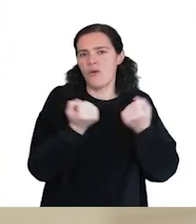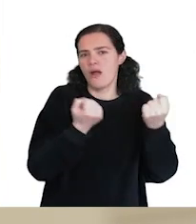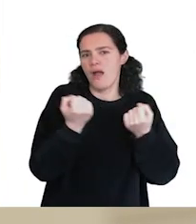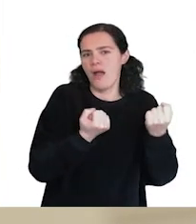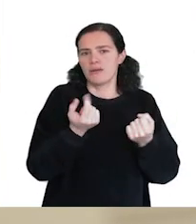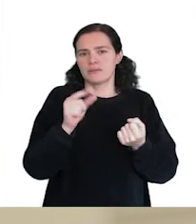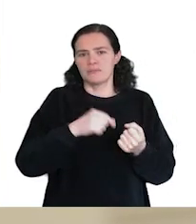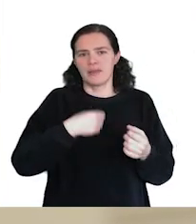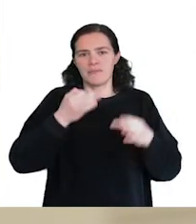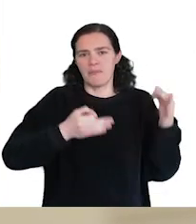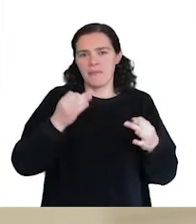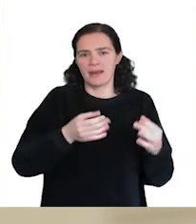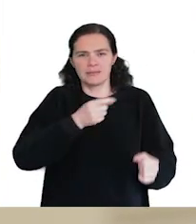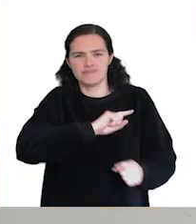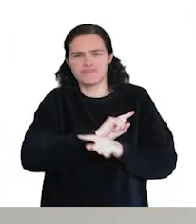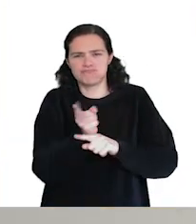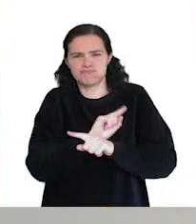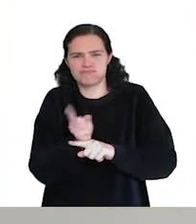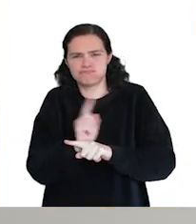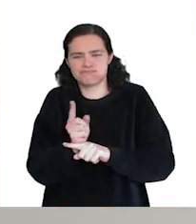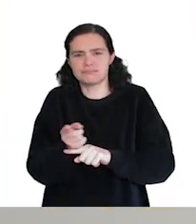automóveis, pelas máquinas e pela velocidade,